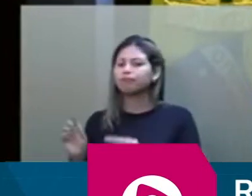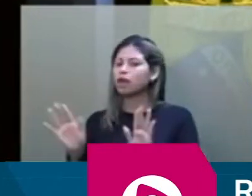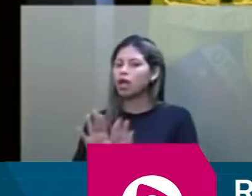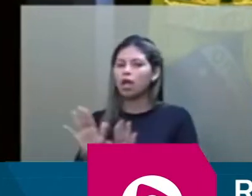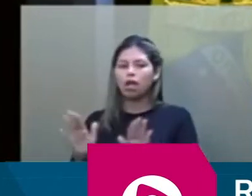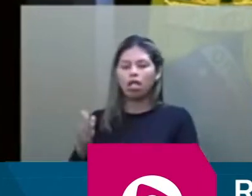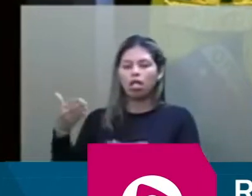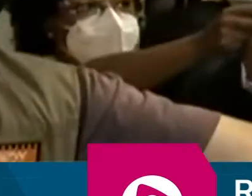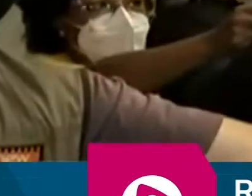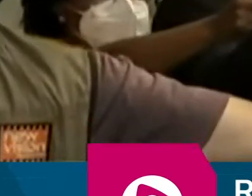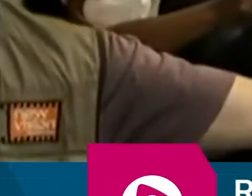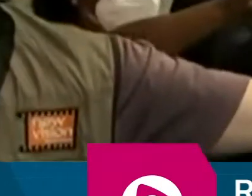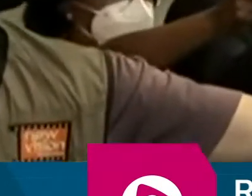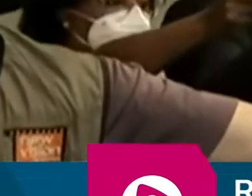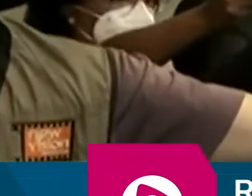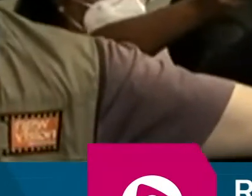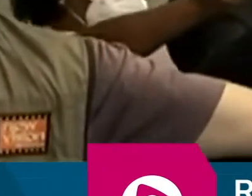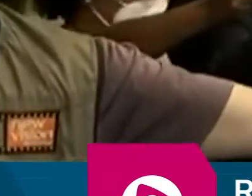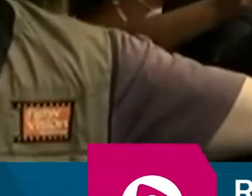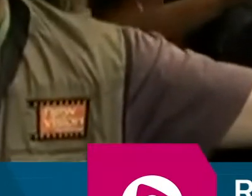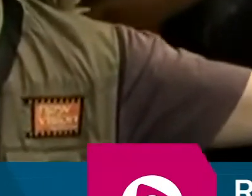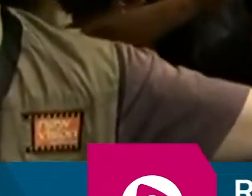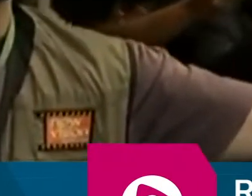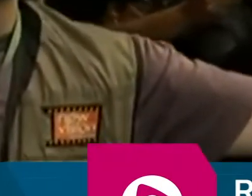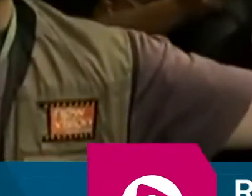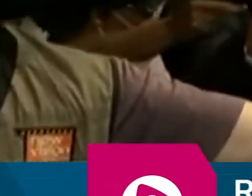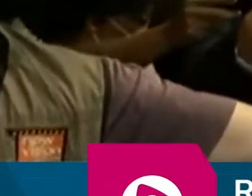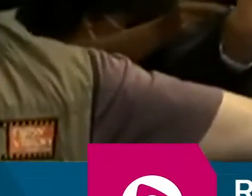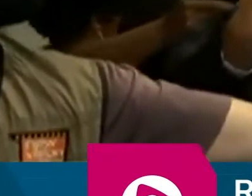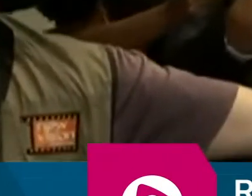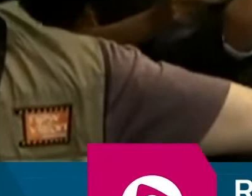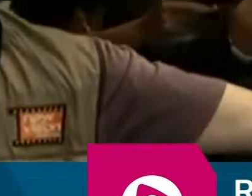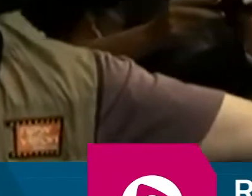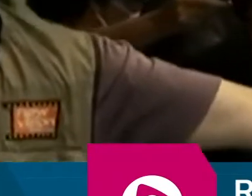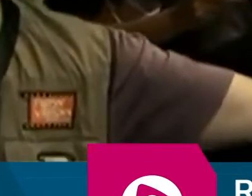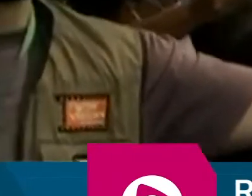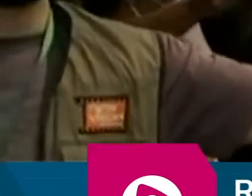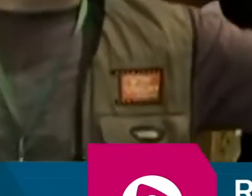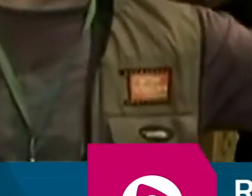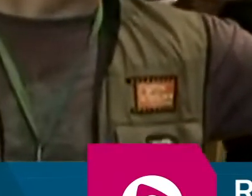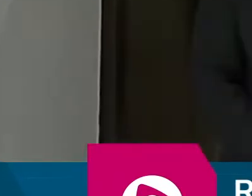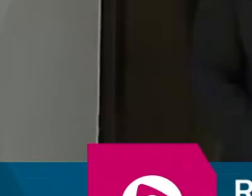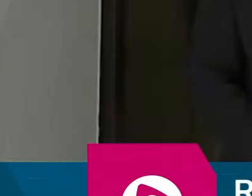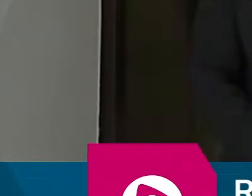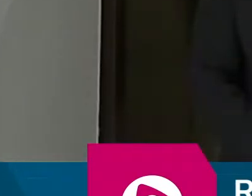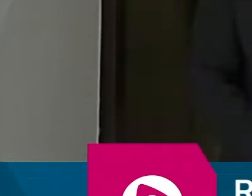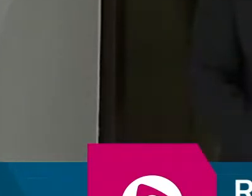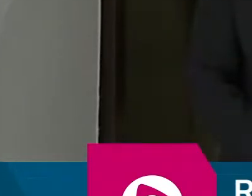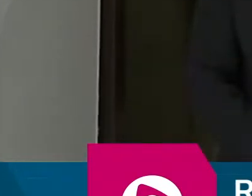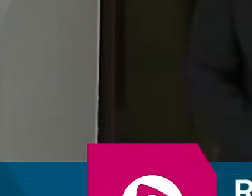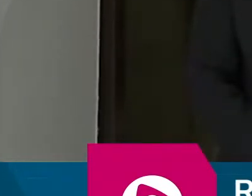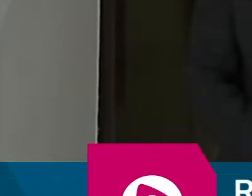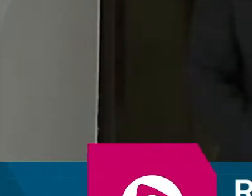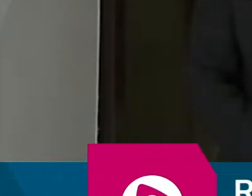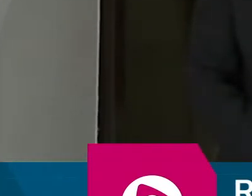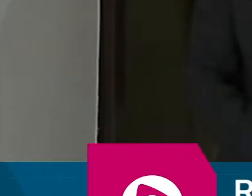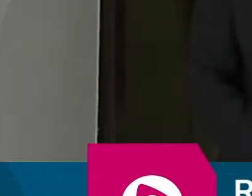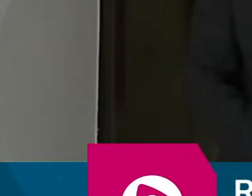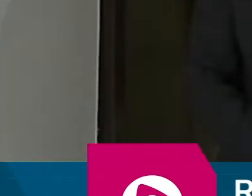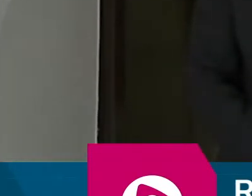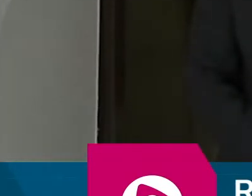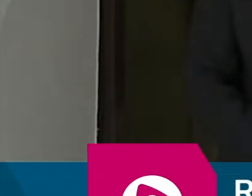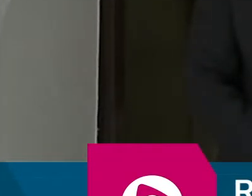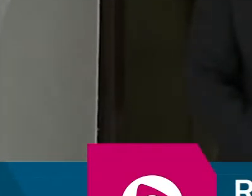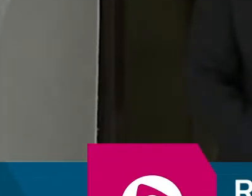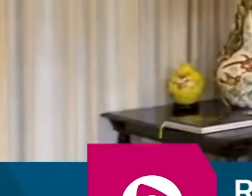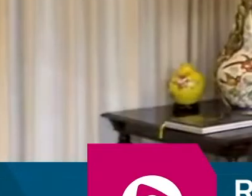para vaidades. Pacheco afirmou que seria impossível conciliar a função de líder do Senado com a responsabilidade de